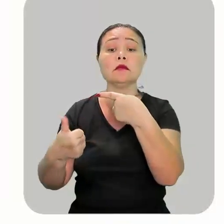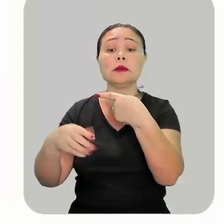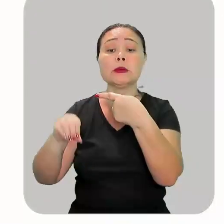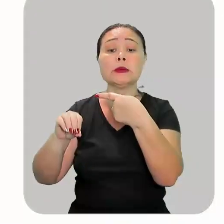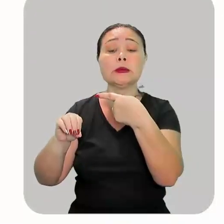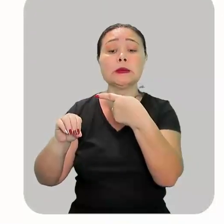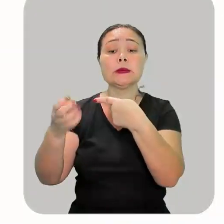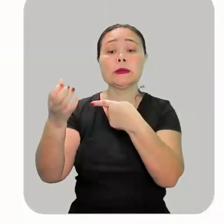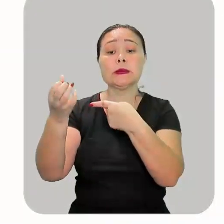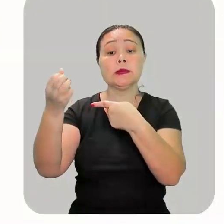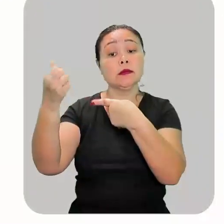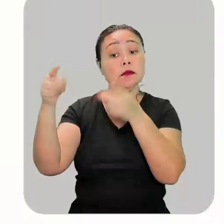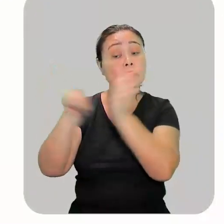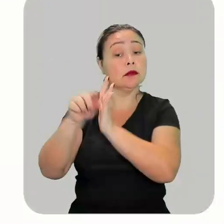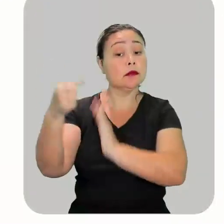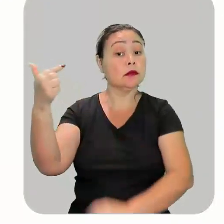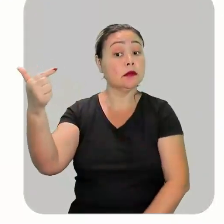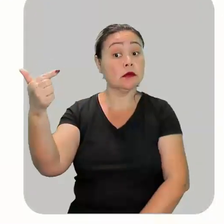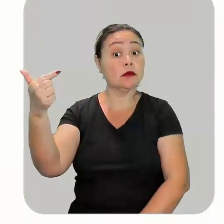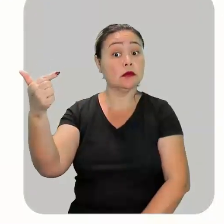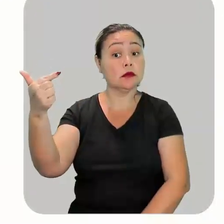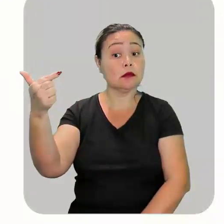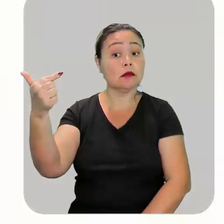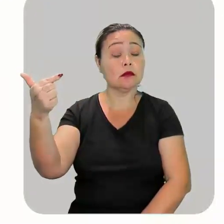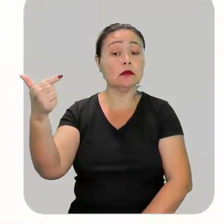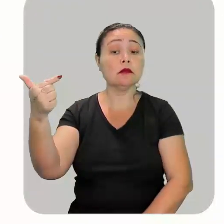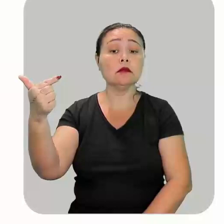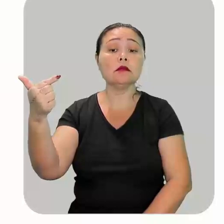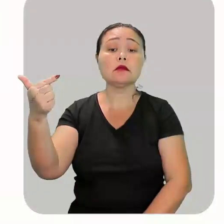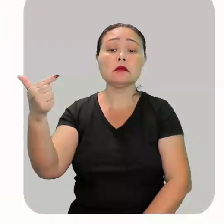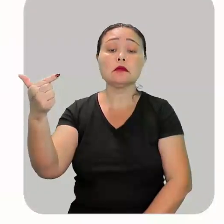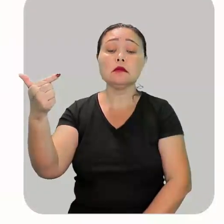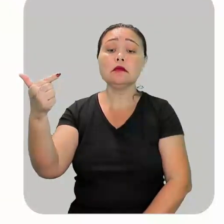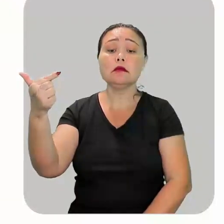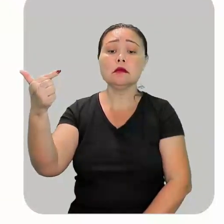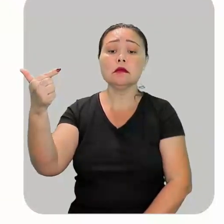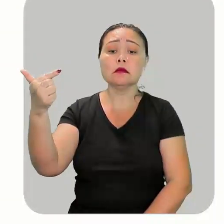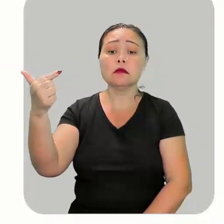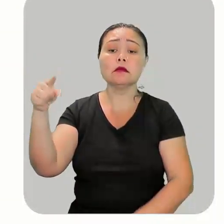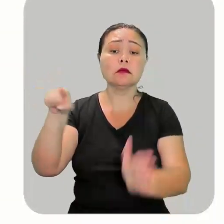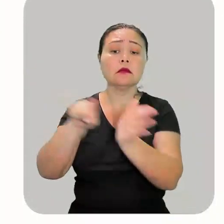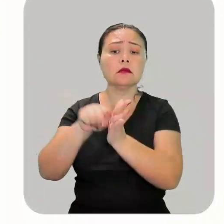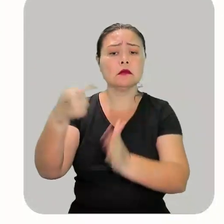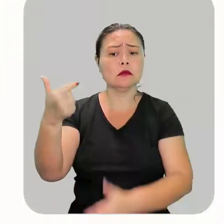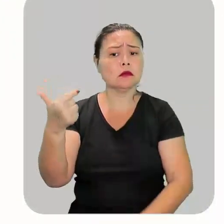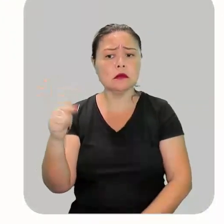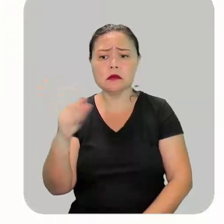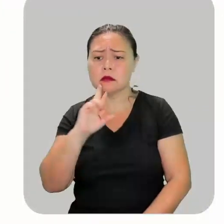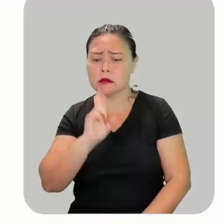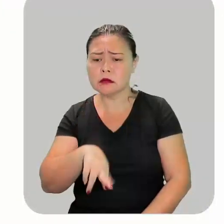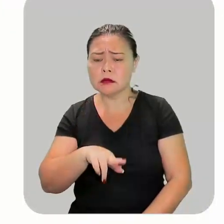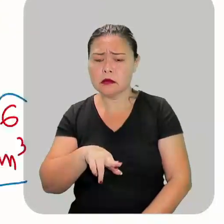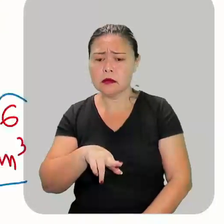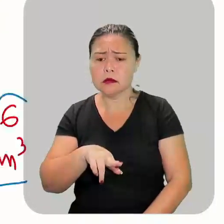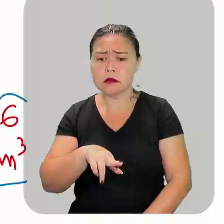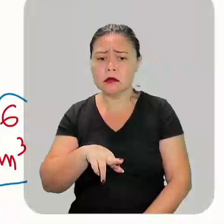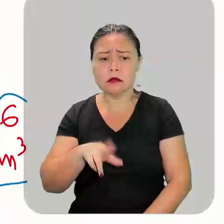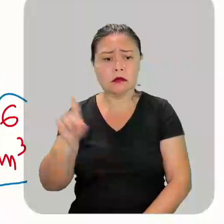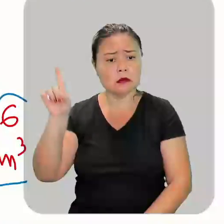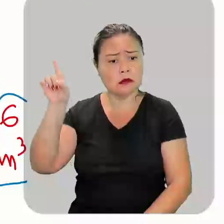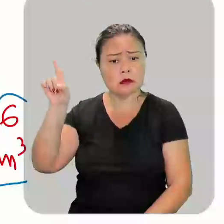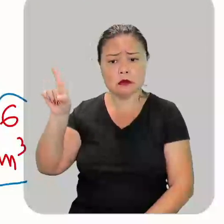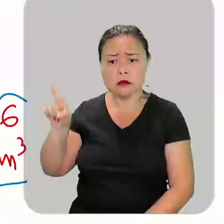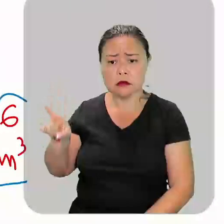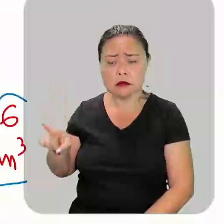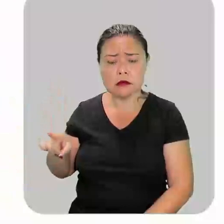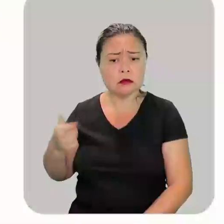dividido por 3? 2. 2, menos 2. E aí? Não menos tem essa resposta, não. Vamos lá nas respostas? Vamos ver? Tem